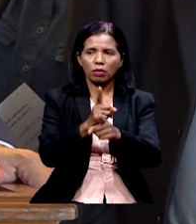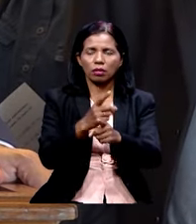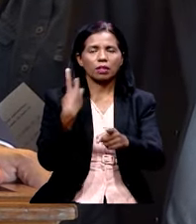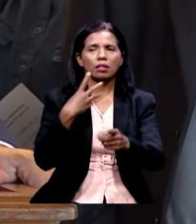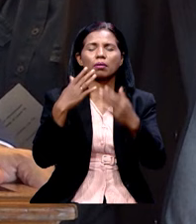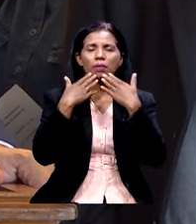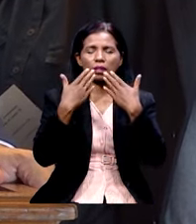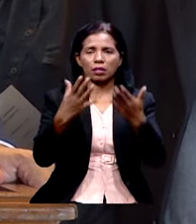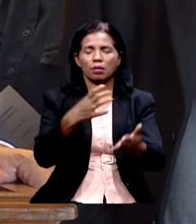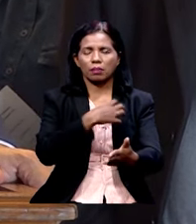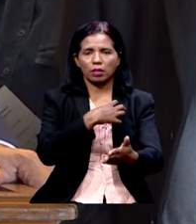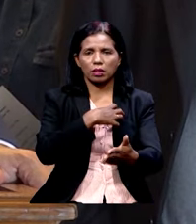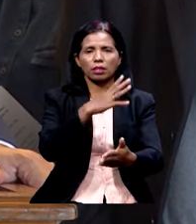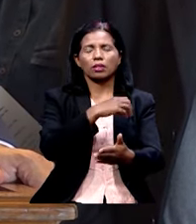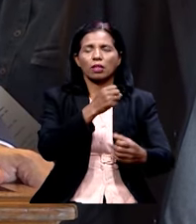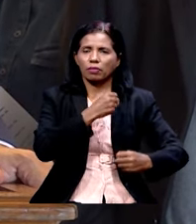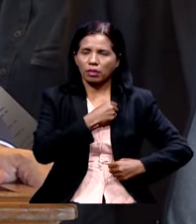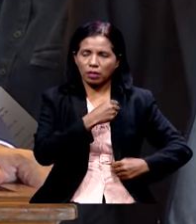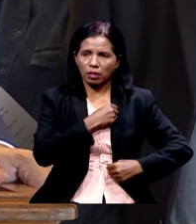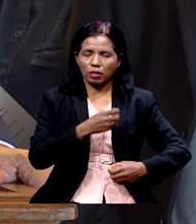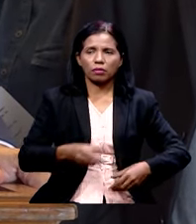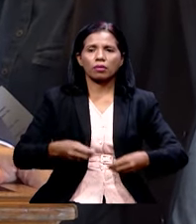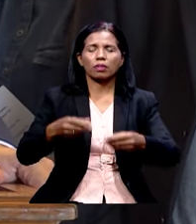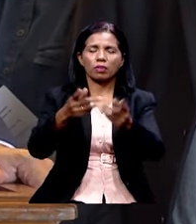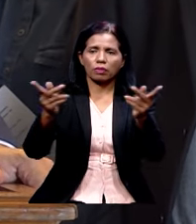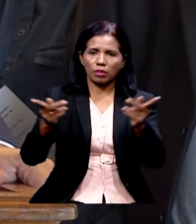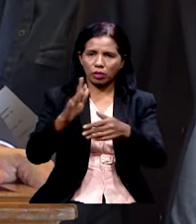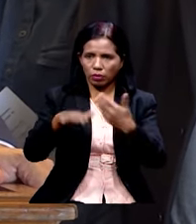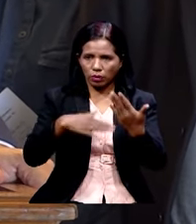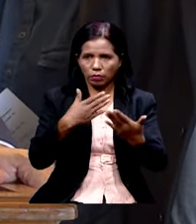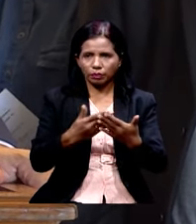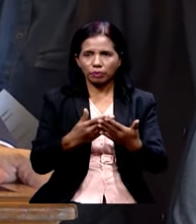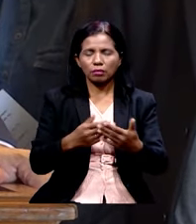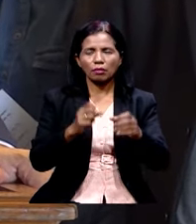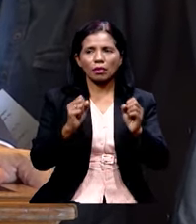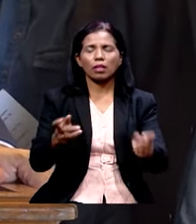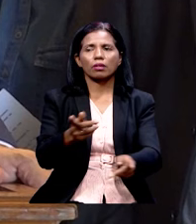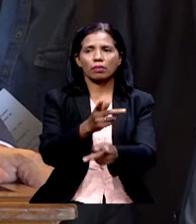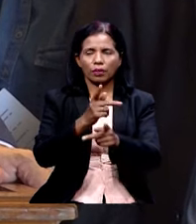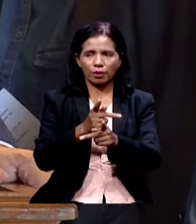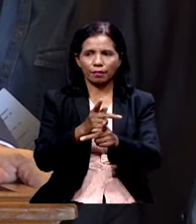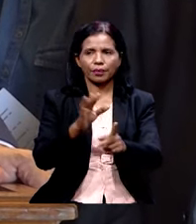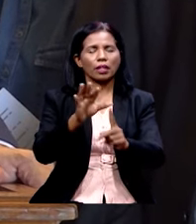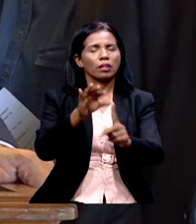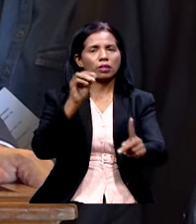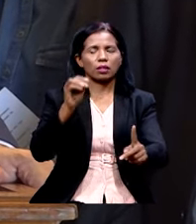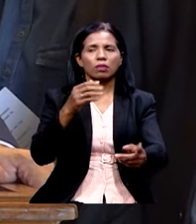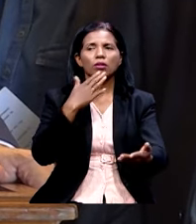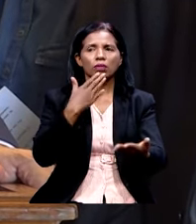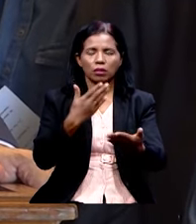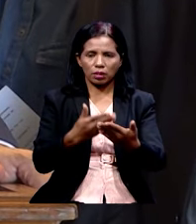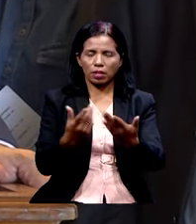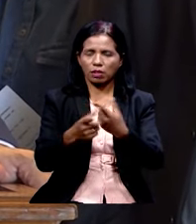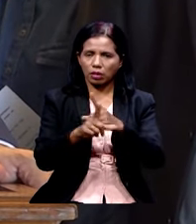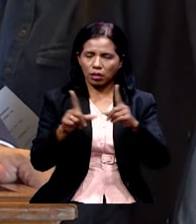a PNTL ou FDTL, distribuído na vai centro todo. Para tu assegurar eleições no lado livre